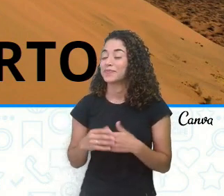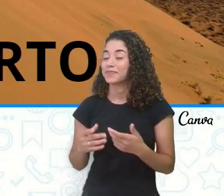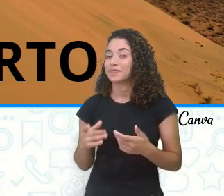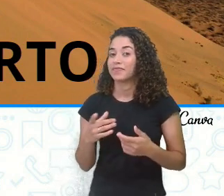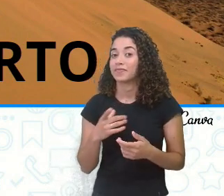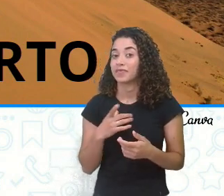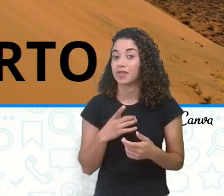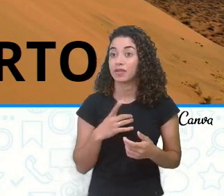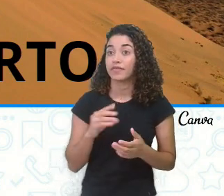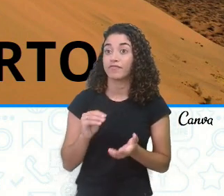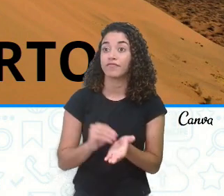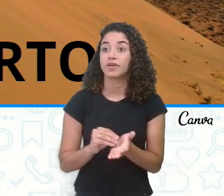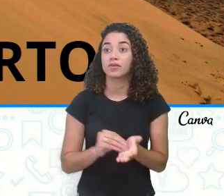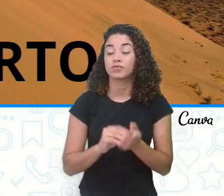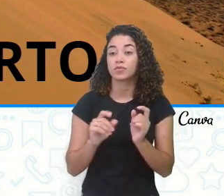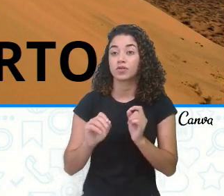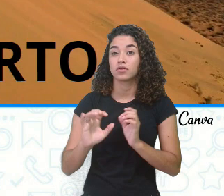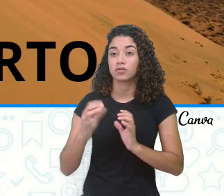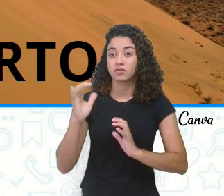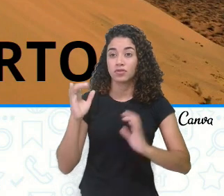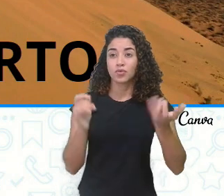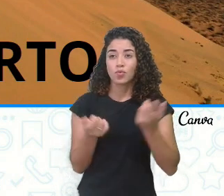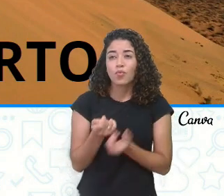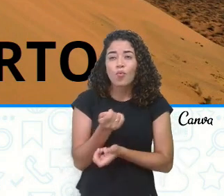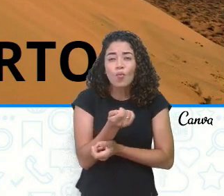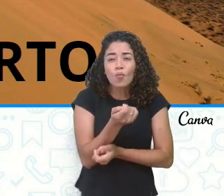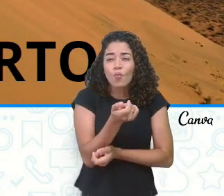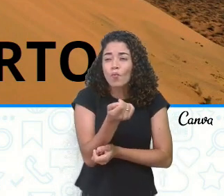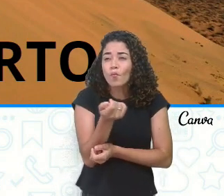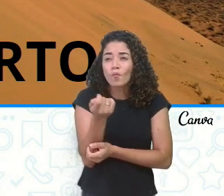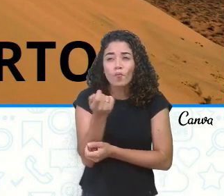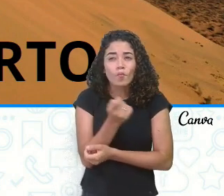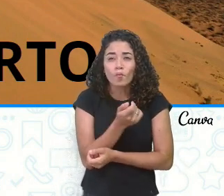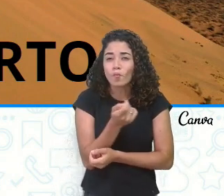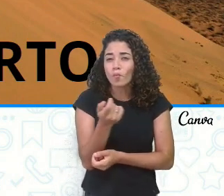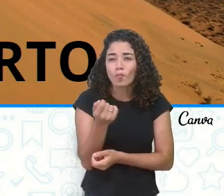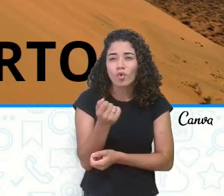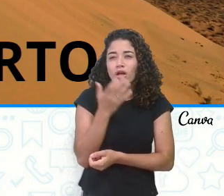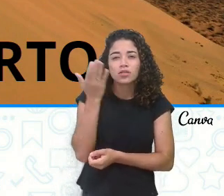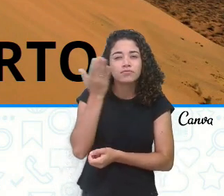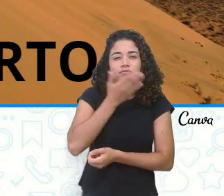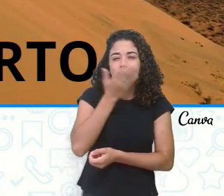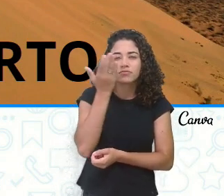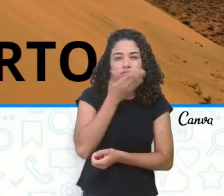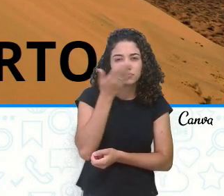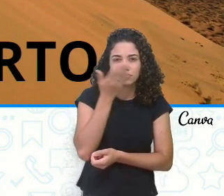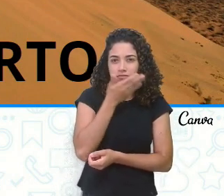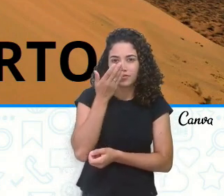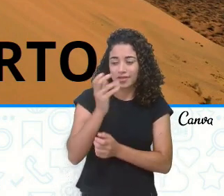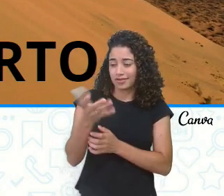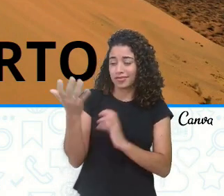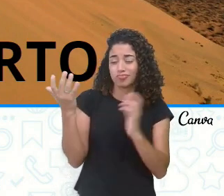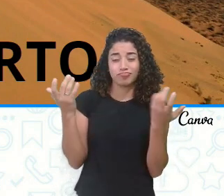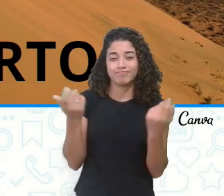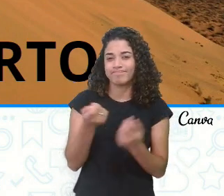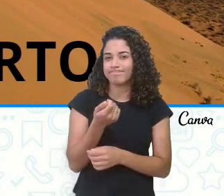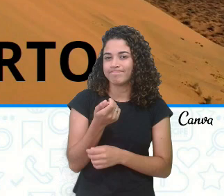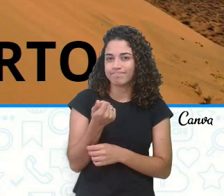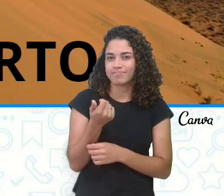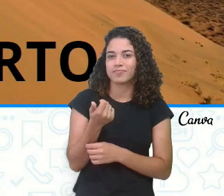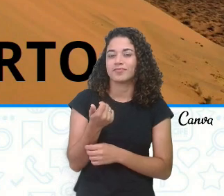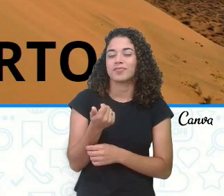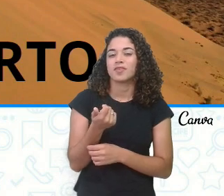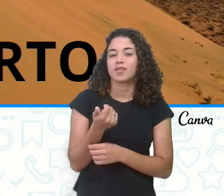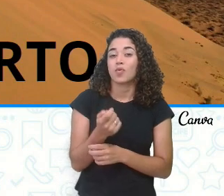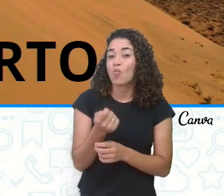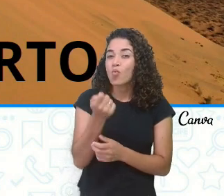a falta de vegetação, você pode ver que quase não tem vegetação aí, a gente não consegue enxergar direito. Por quê? Isso pode acontecer em